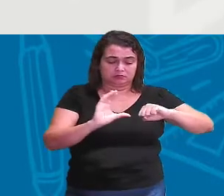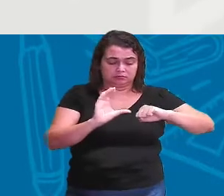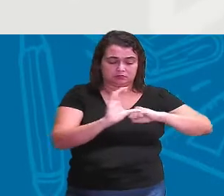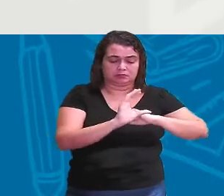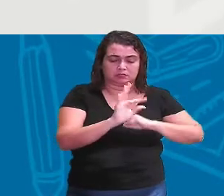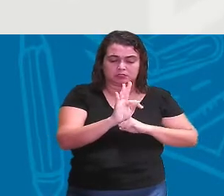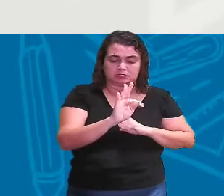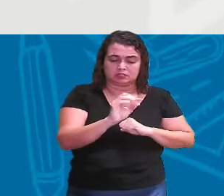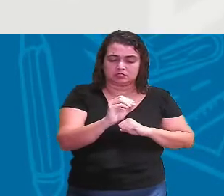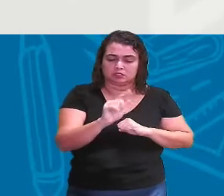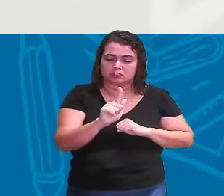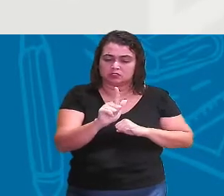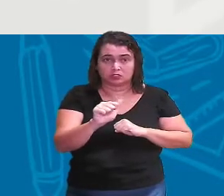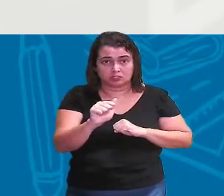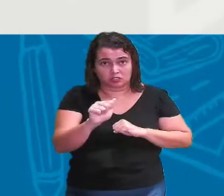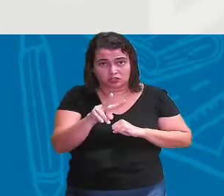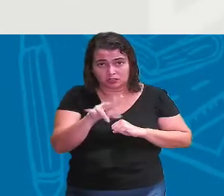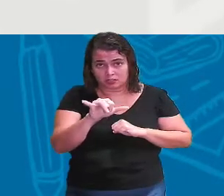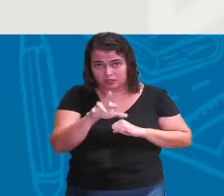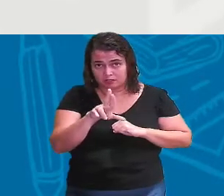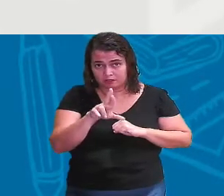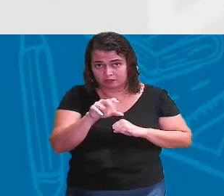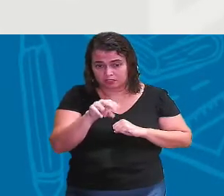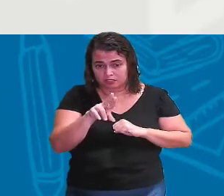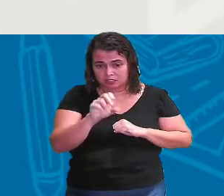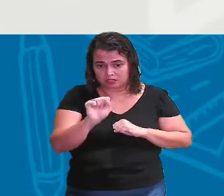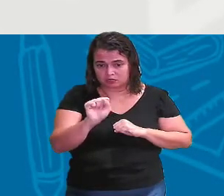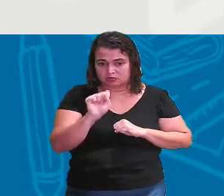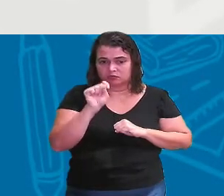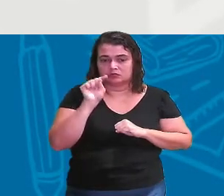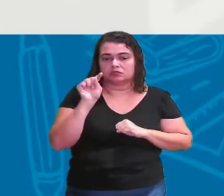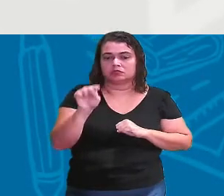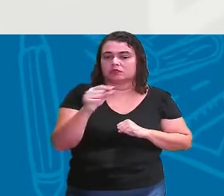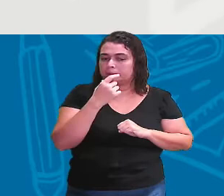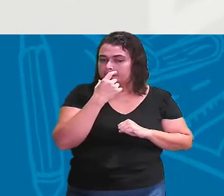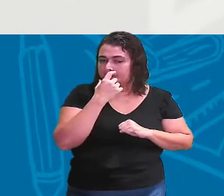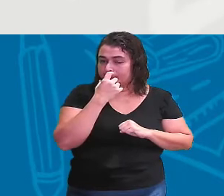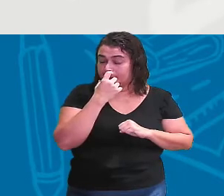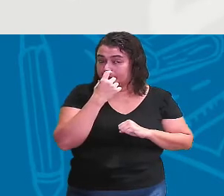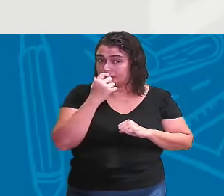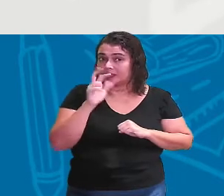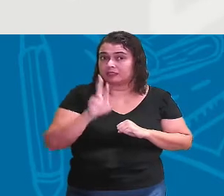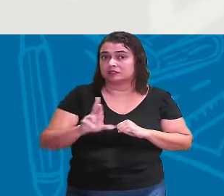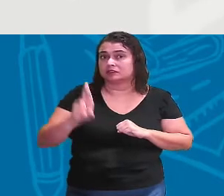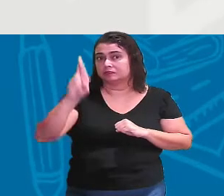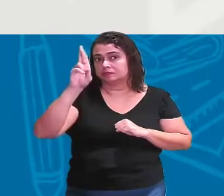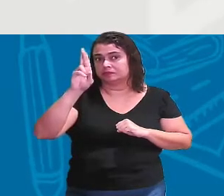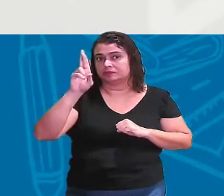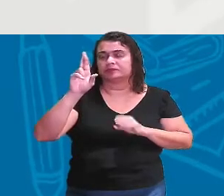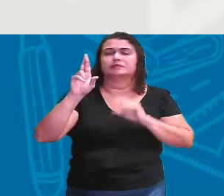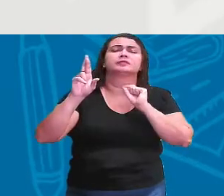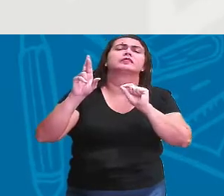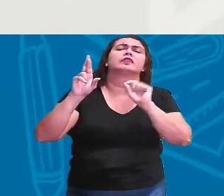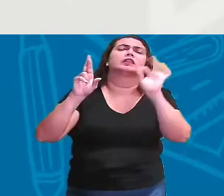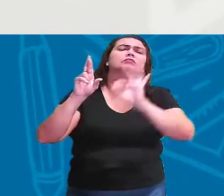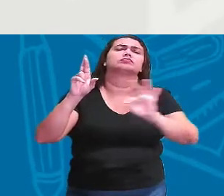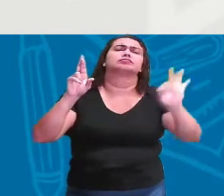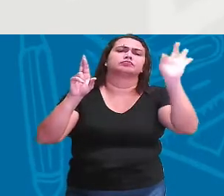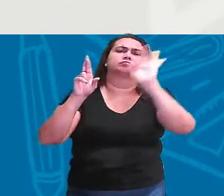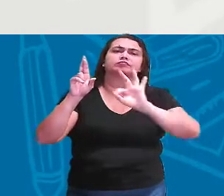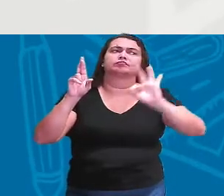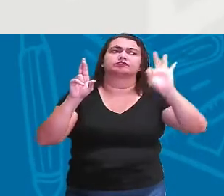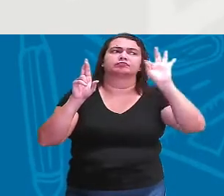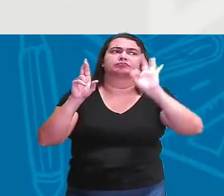transmissor dele? Quem é, vamos dizer assim, o vetor dele? É exatamente o chamado hemagogos. No caso, vai ser